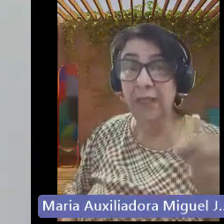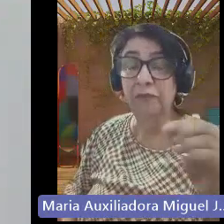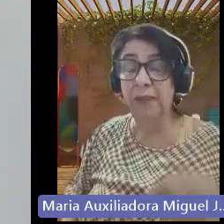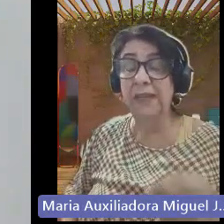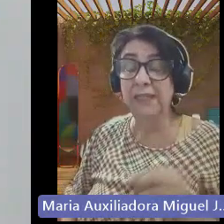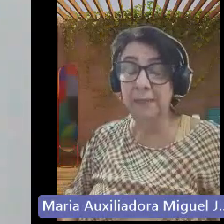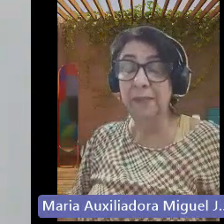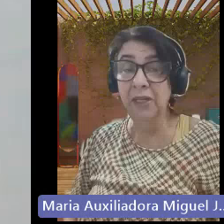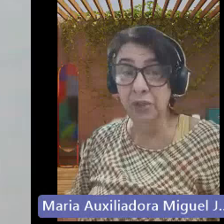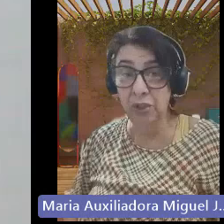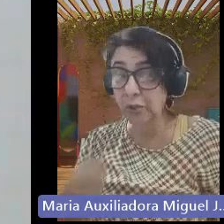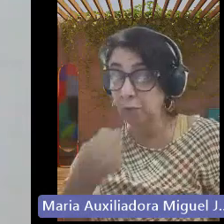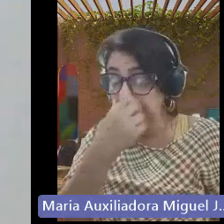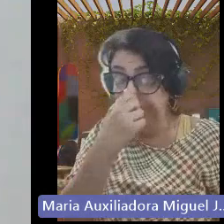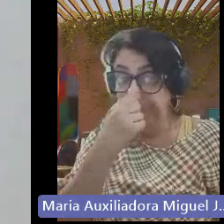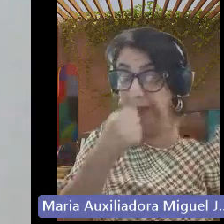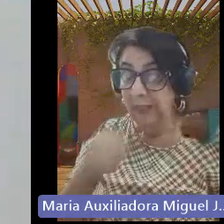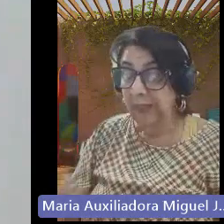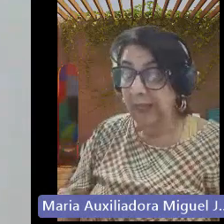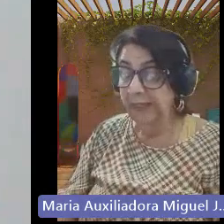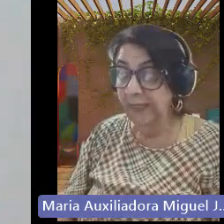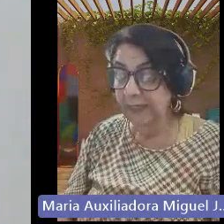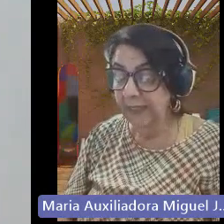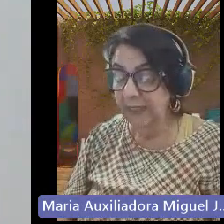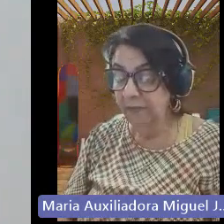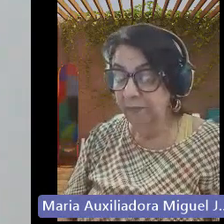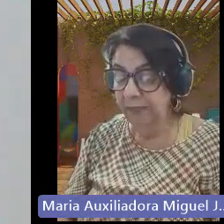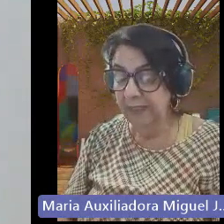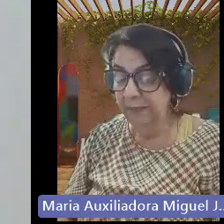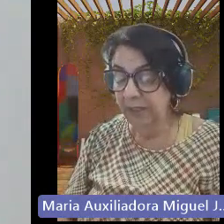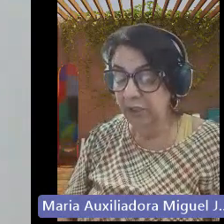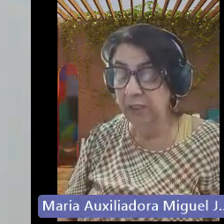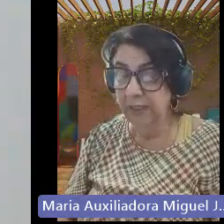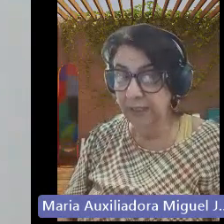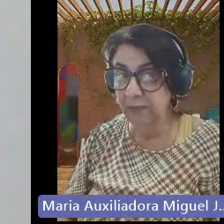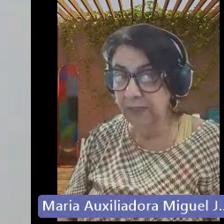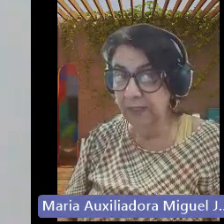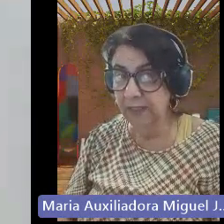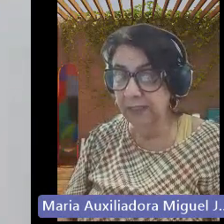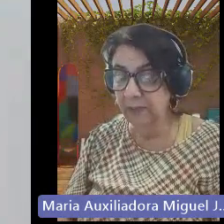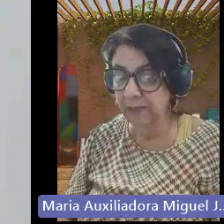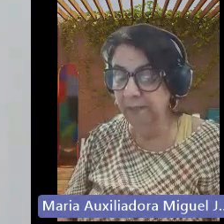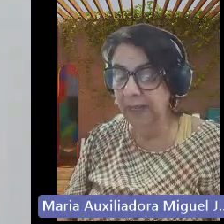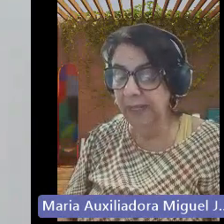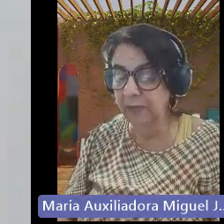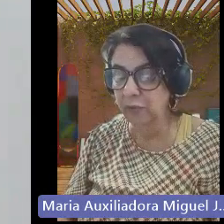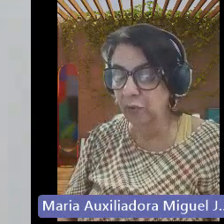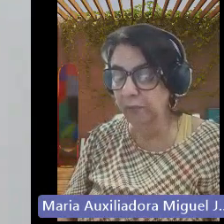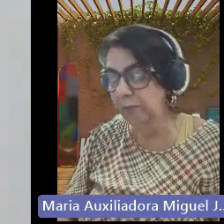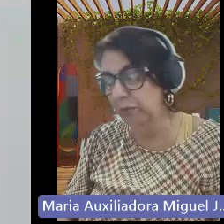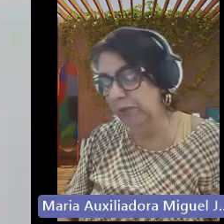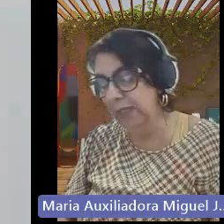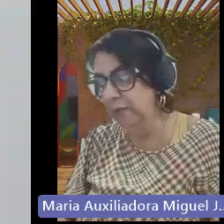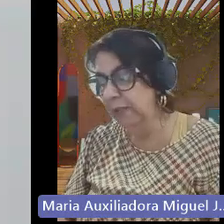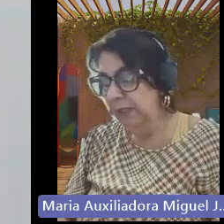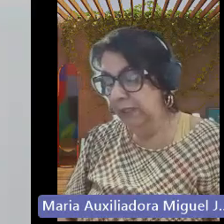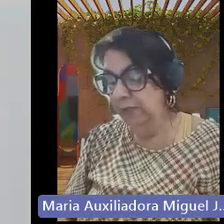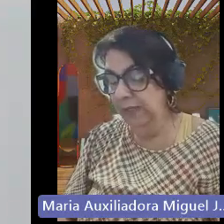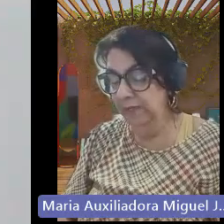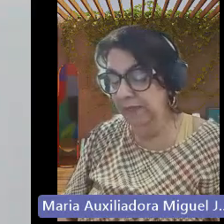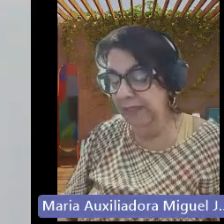um arquivo para ser preenchido. Aí esse arquivo para ser preenchido, eles estão separados, o documento